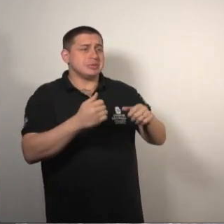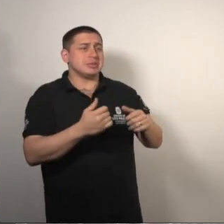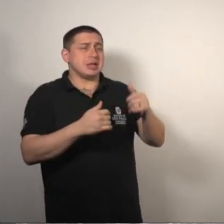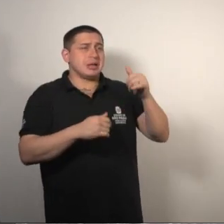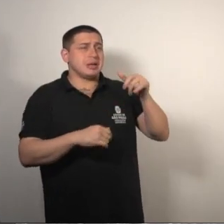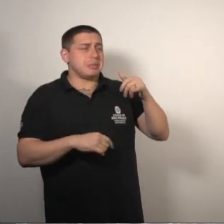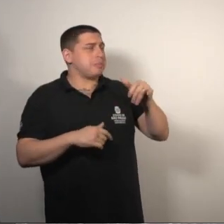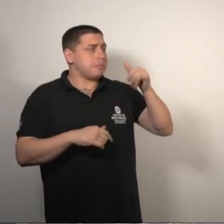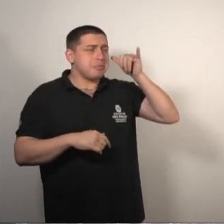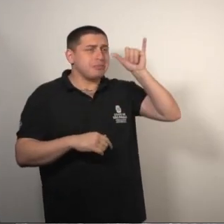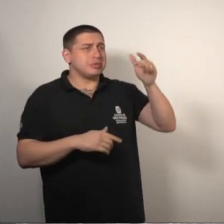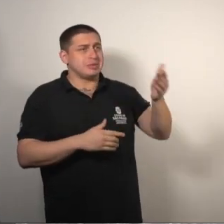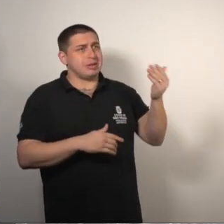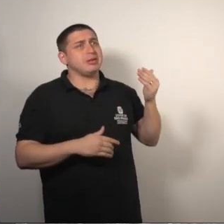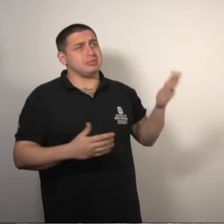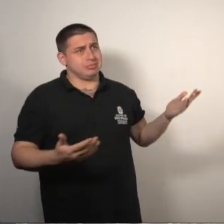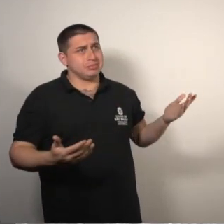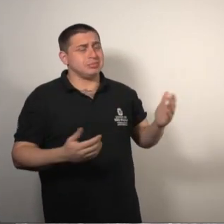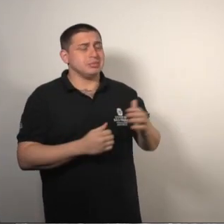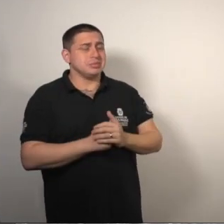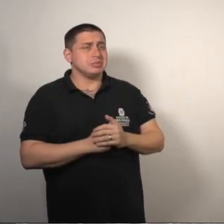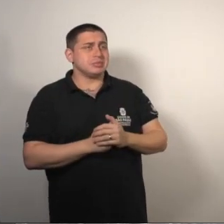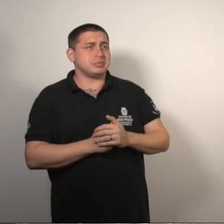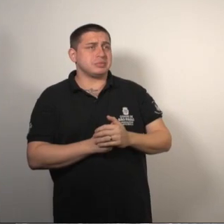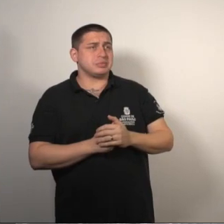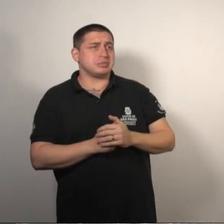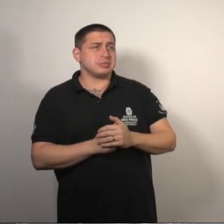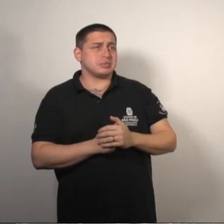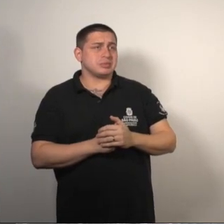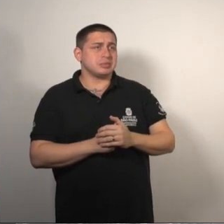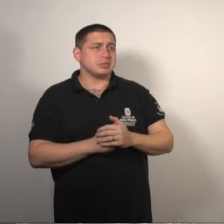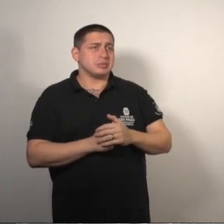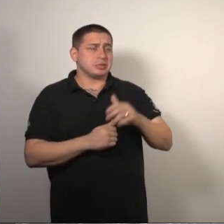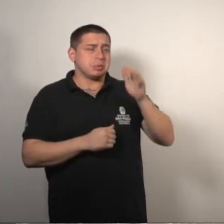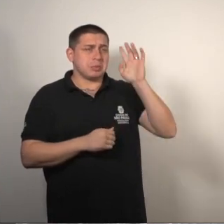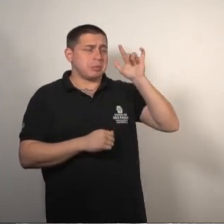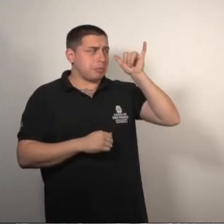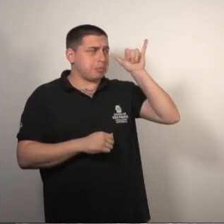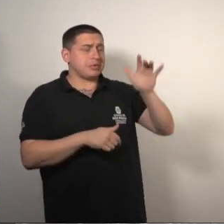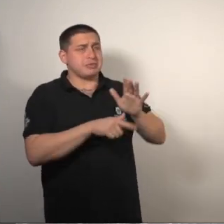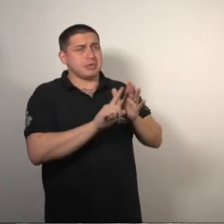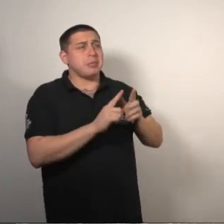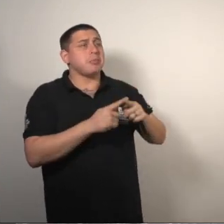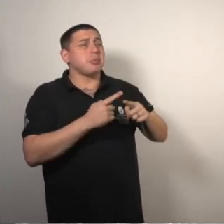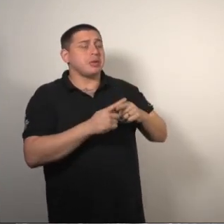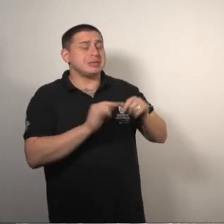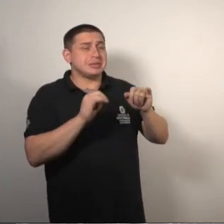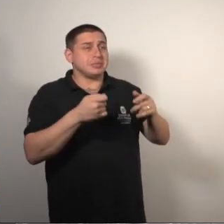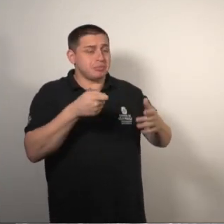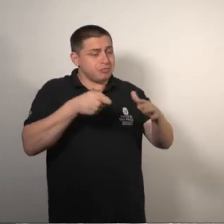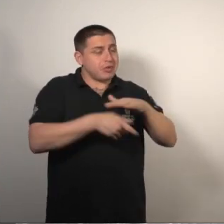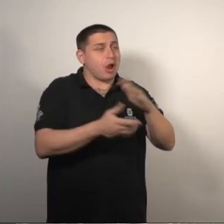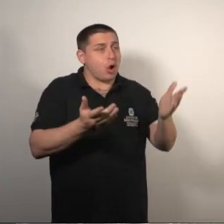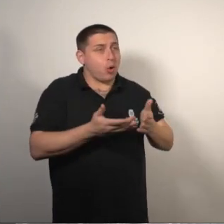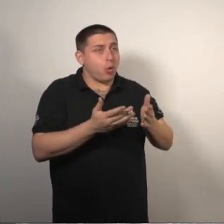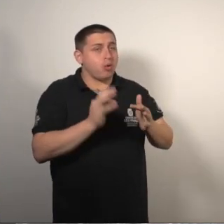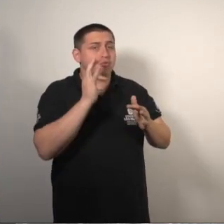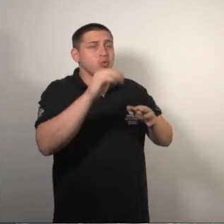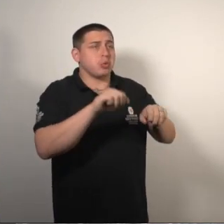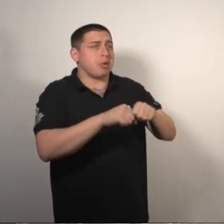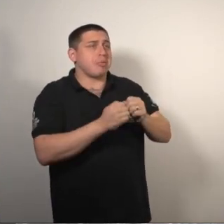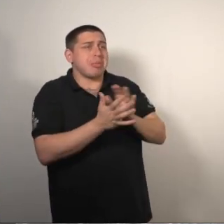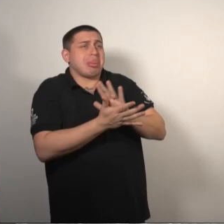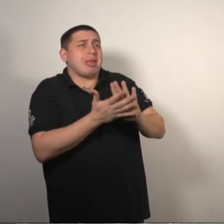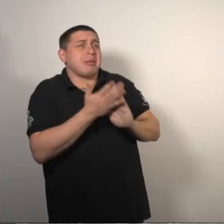Então, realmente era necessário que a gente fizesse esse grande investimento para proteger a cidade, a gente não ter nenhum problema aí